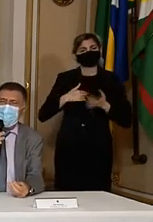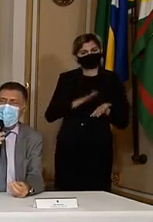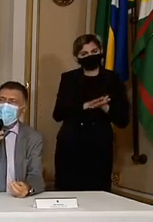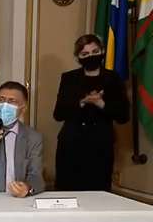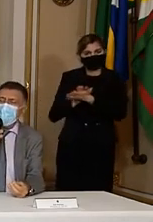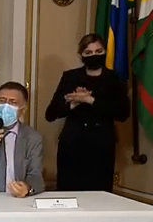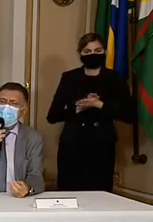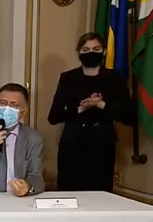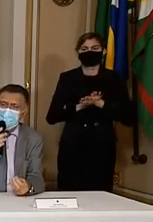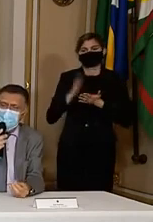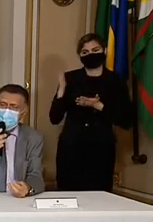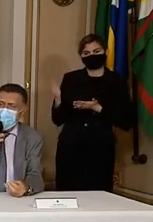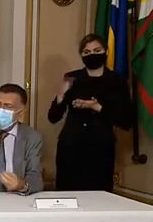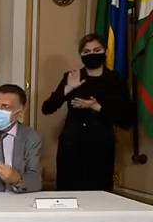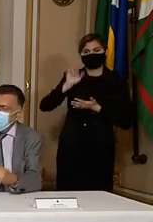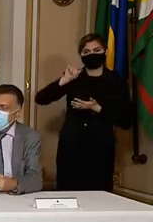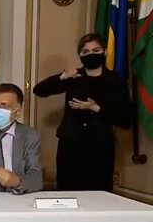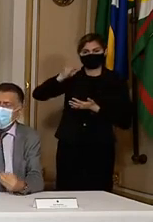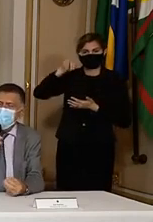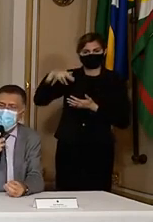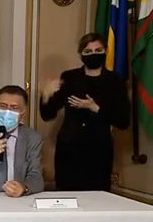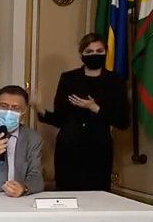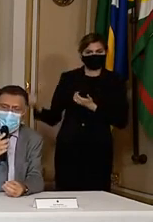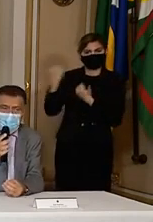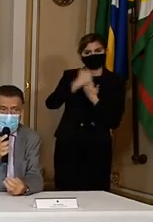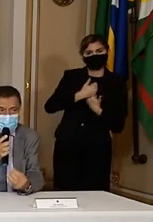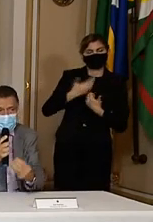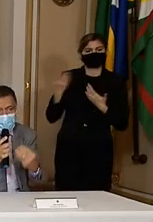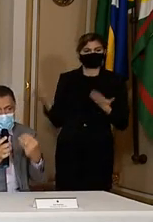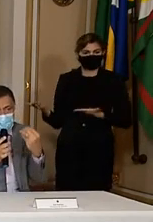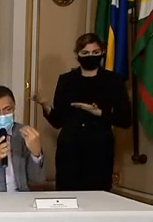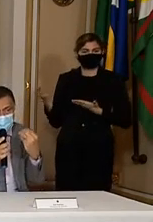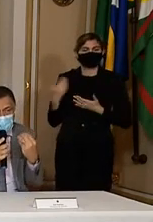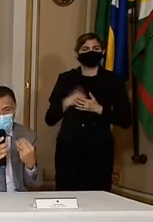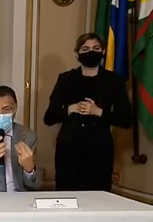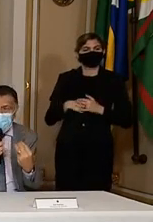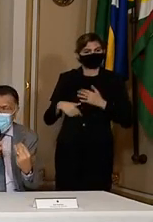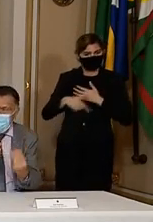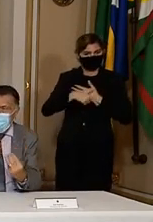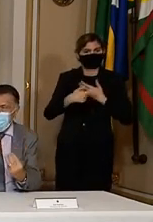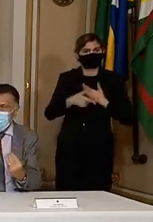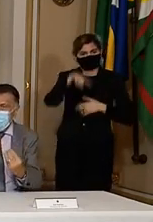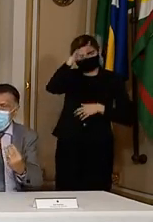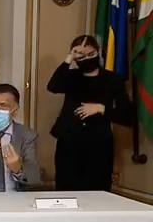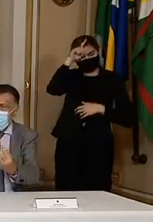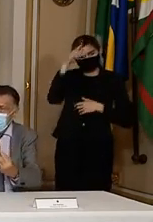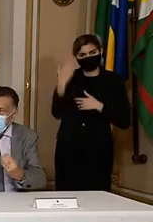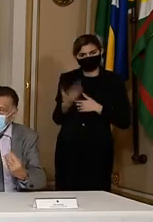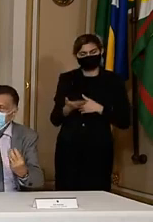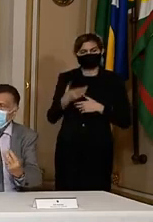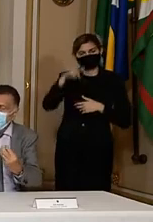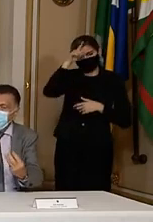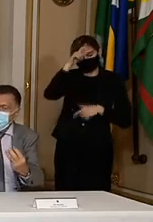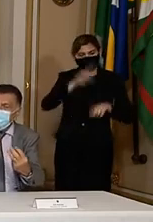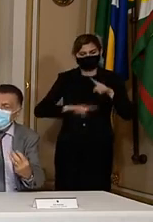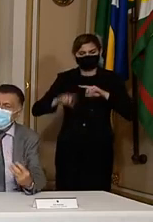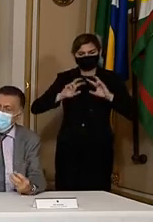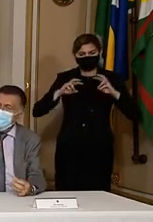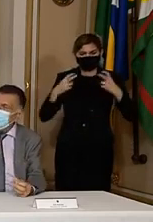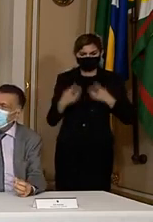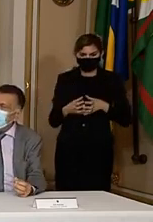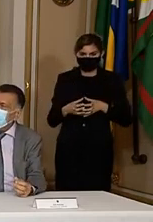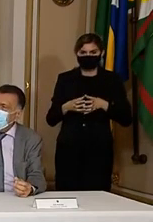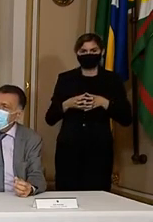meus parabéns acompanhando a Regiane que assume neste momento essa esse papel de líder de liderar o